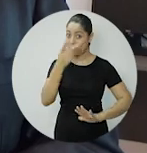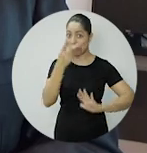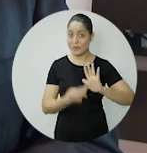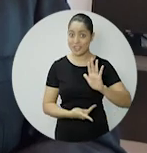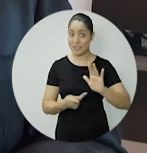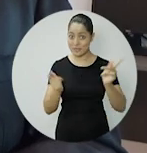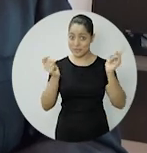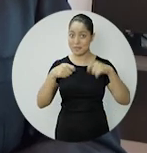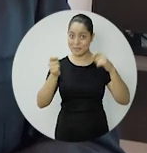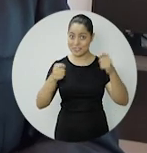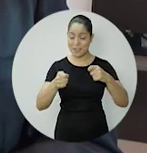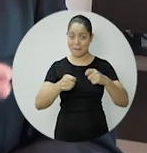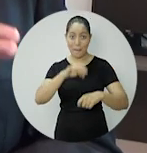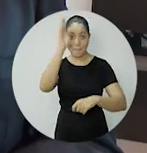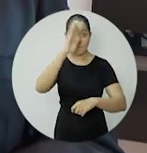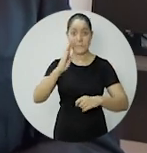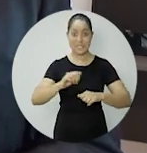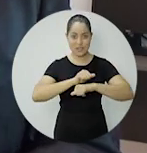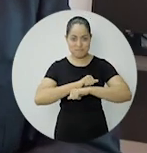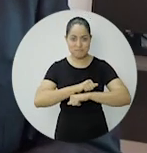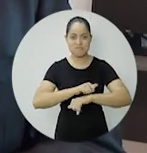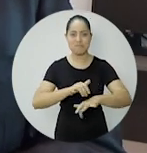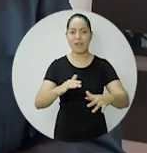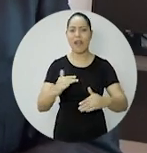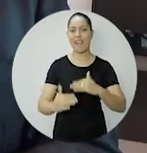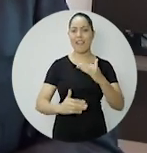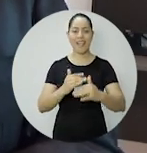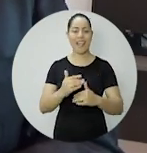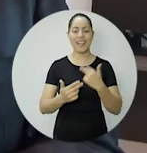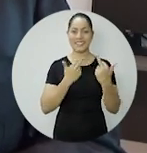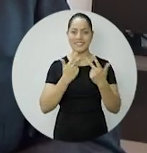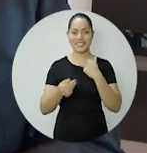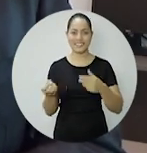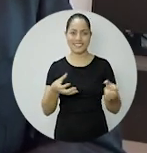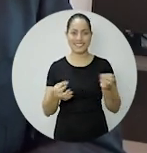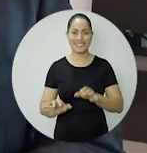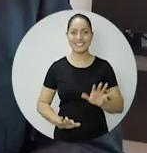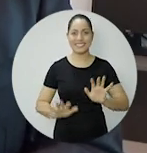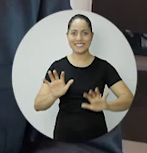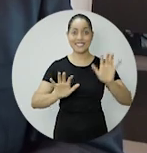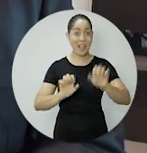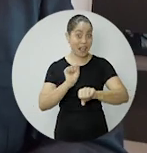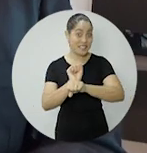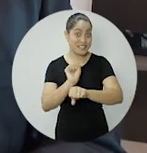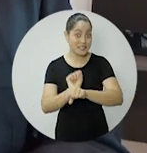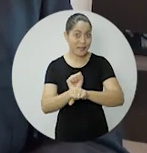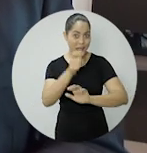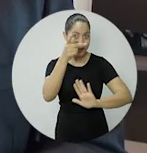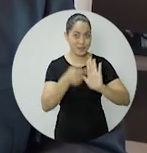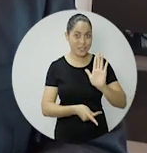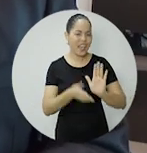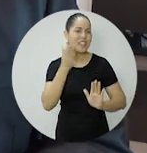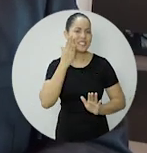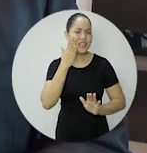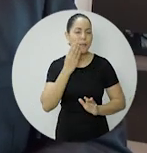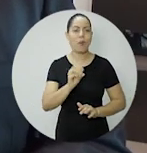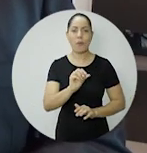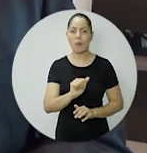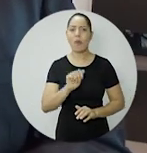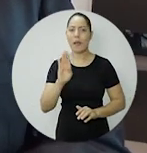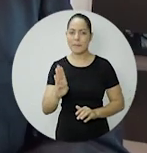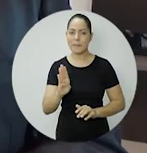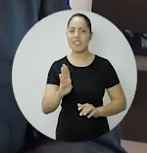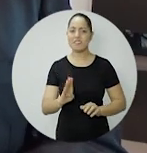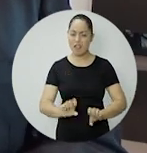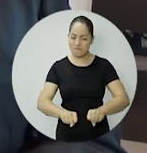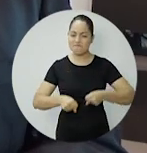nosso país. É um projeto que levará a todo o país a modernidade dos nossos espaços. Aguardem o projeto e saibam